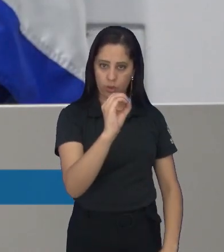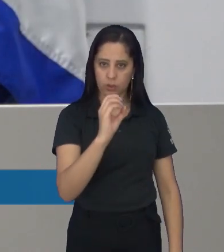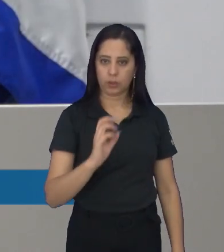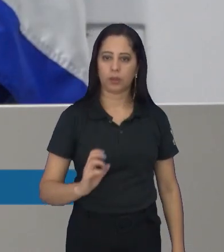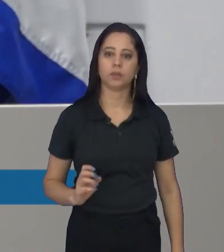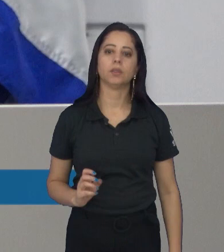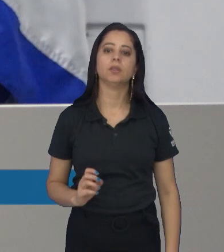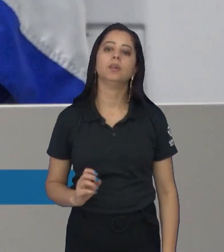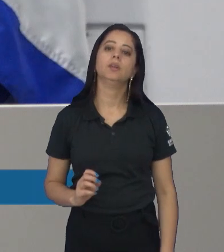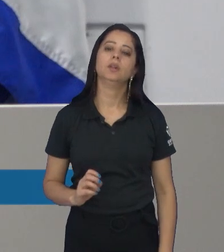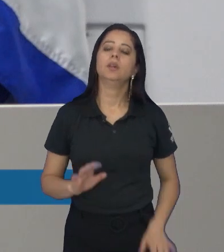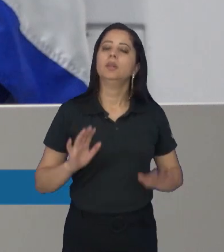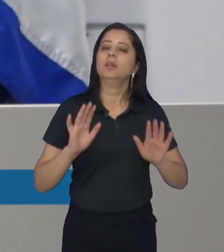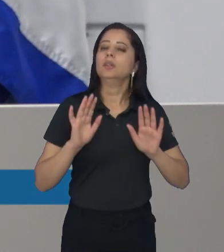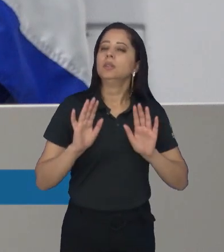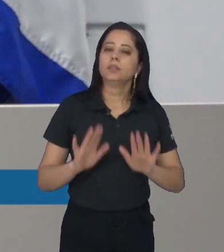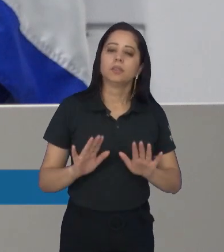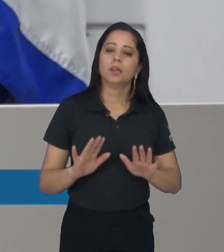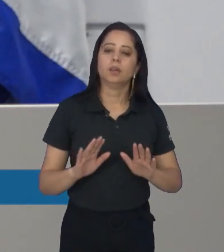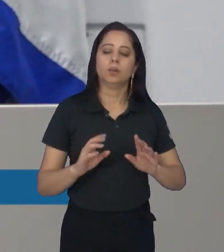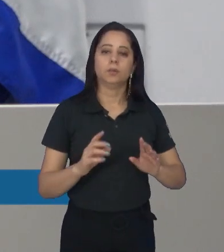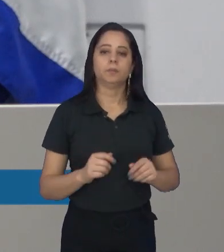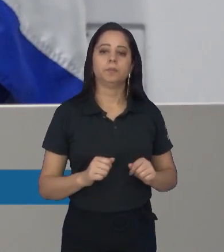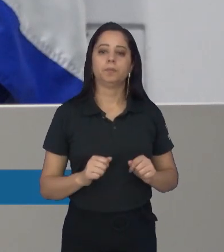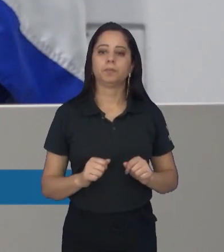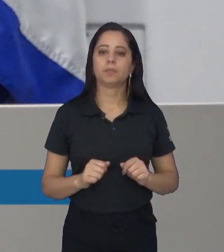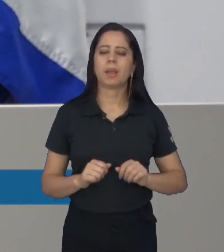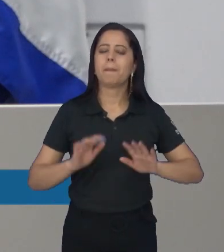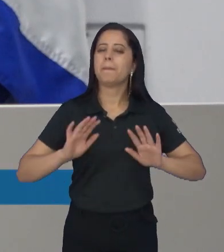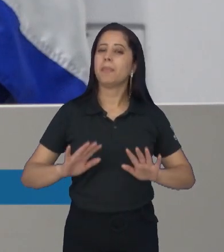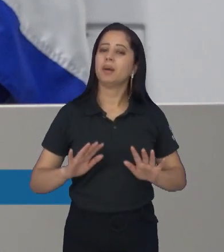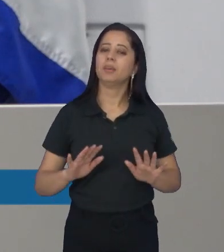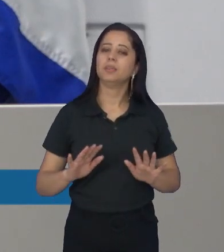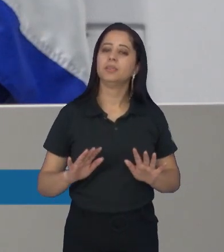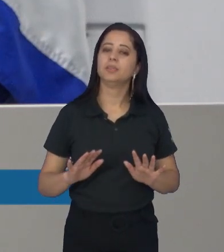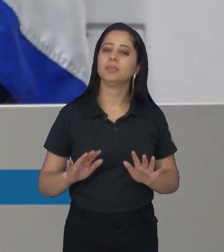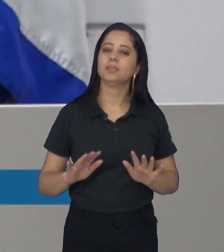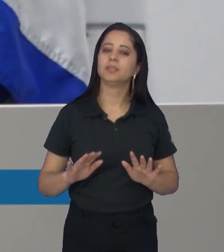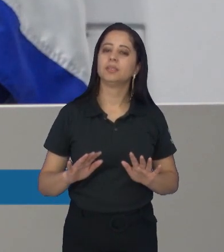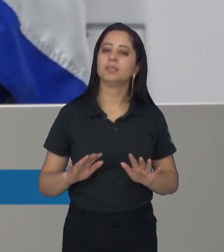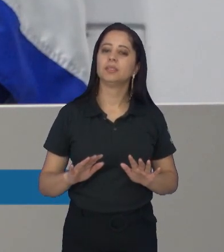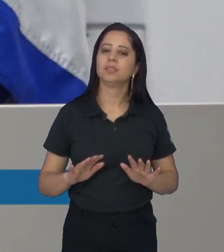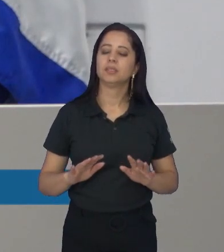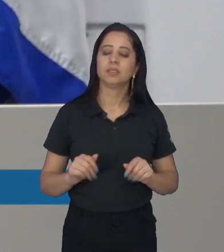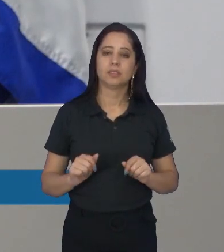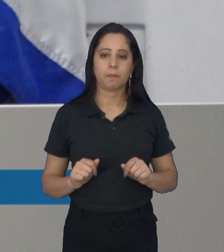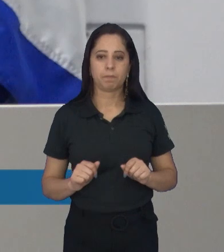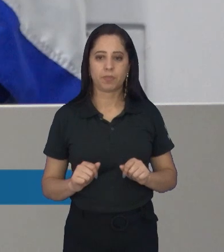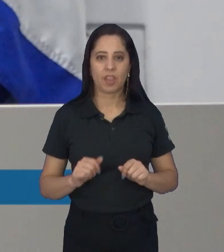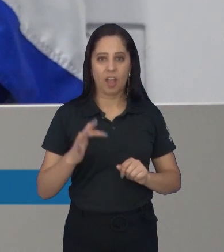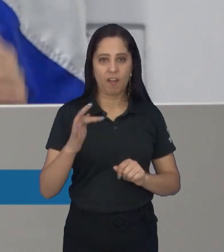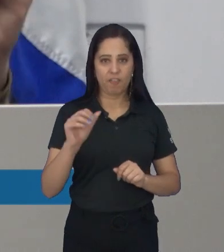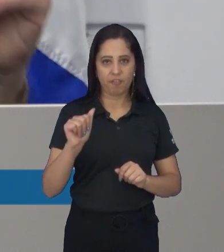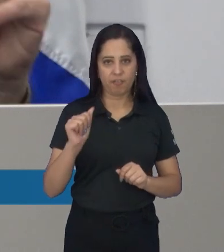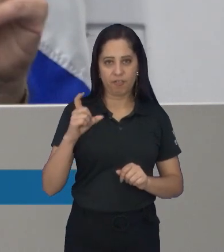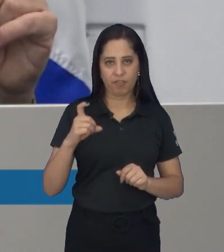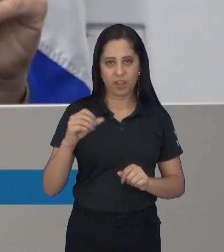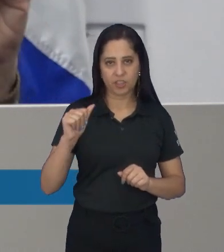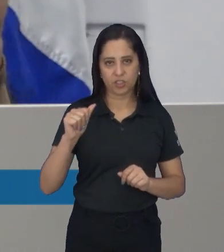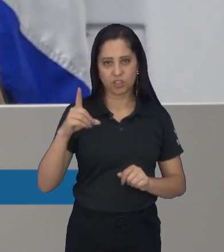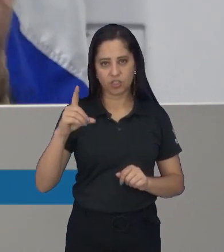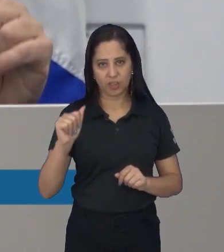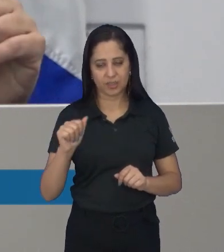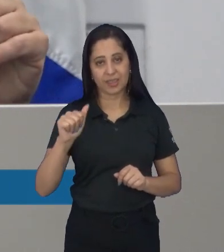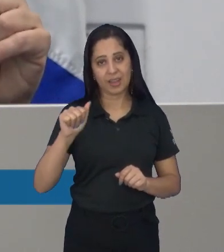outras localidades então a gente colocou aos 80 unidades só que é o seguinte é você obrigar a faixa dativa é algo que a gente tá colocando